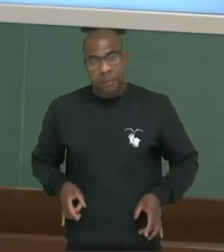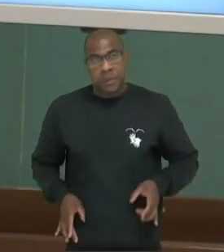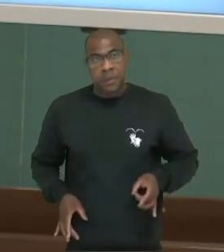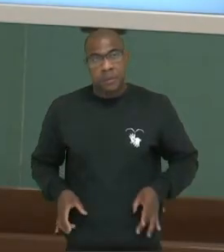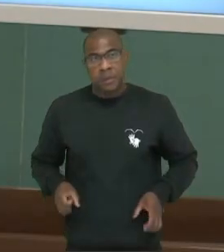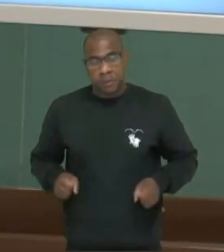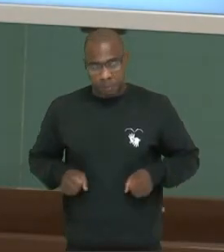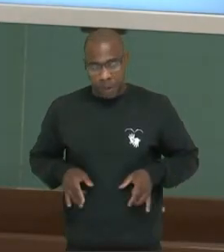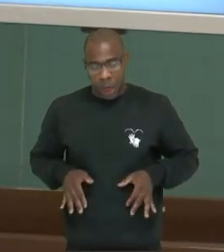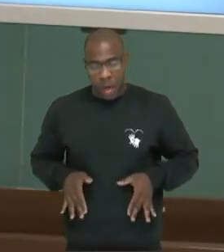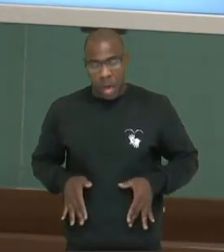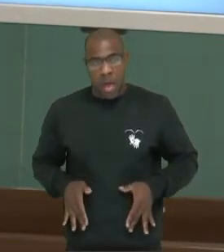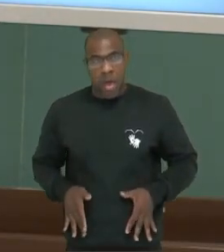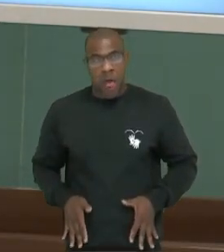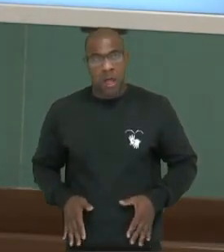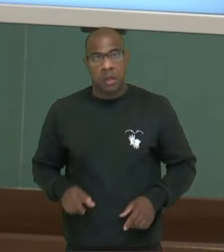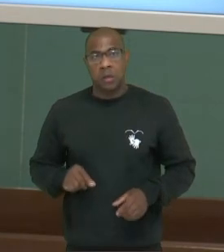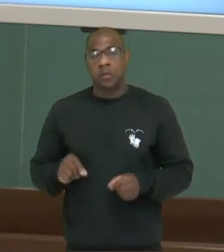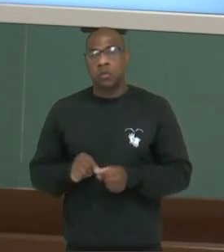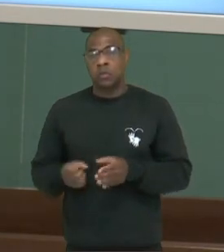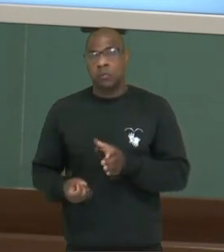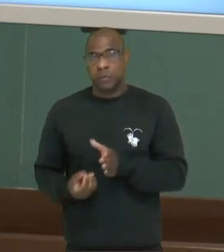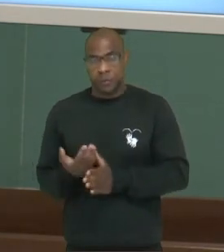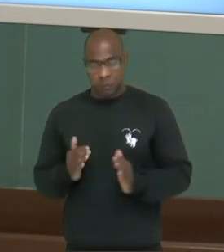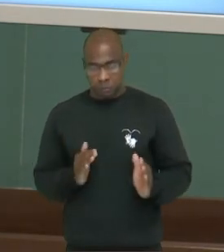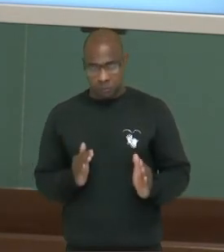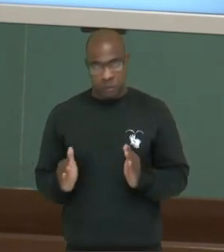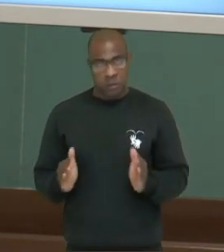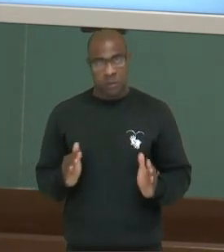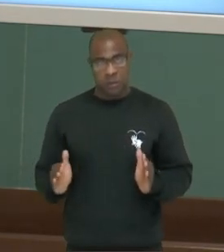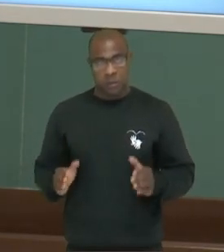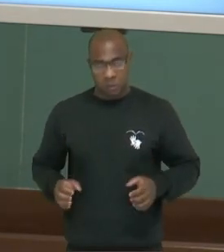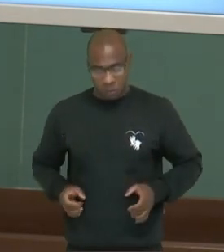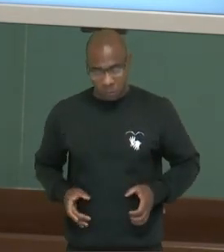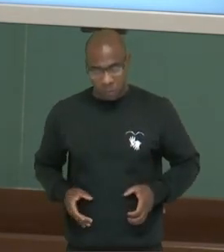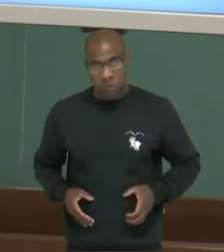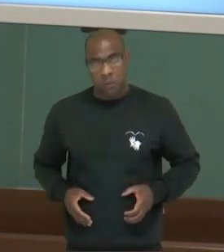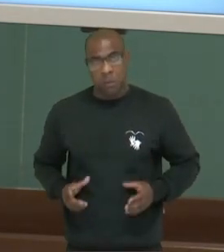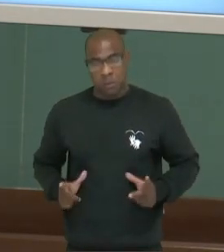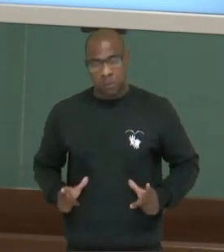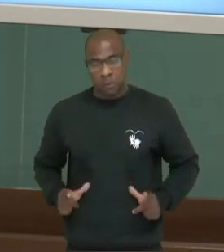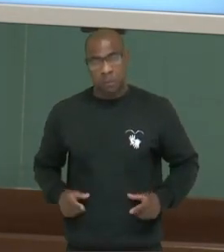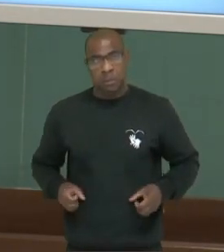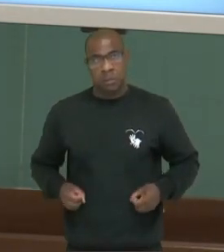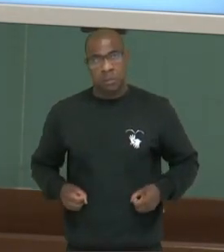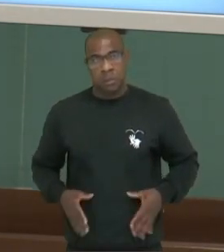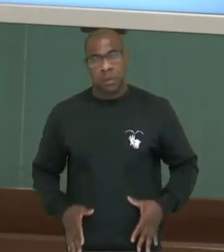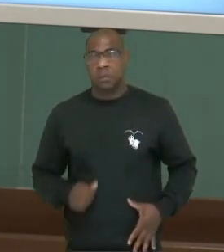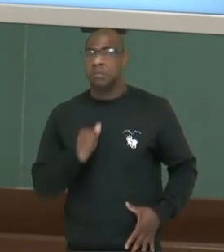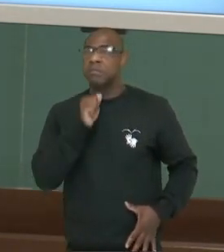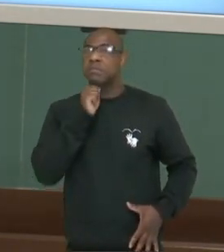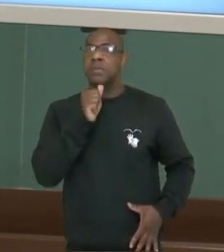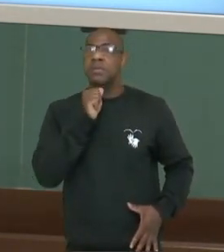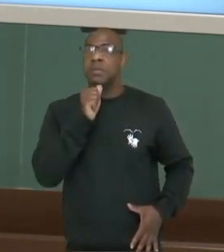essa parede do útero. Tudo que foi formado nesse período, ele é descamado e ele sai na forma de menstruação.